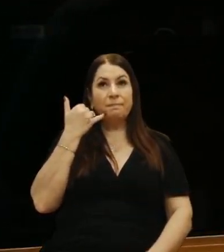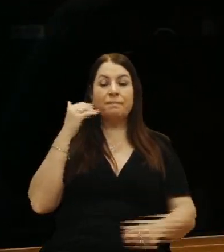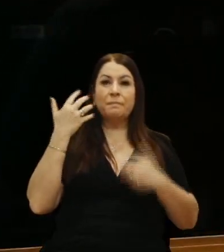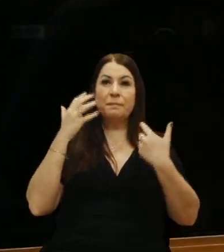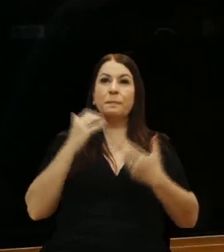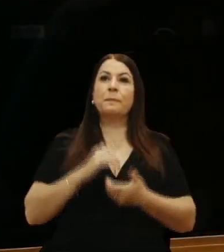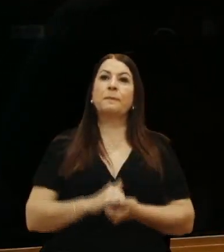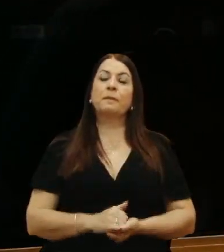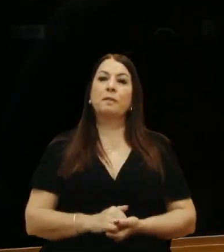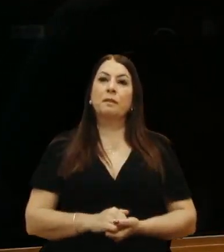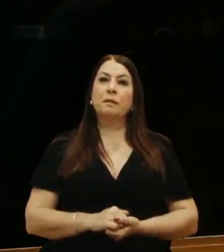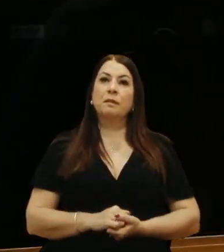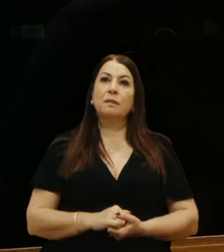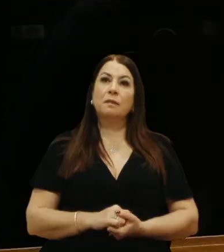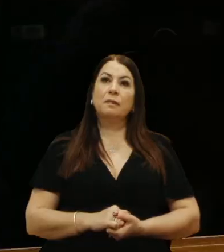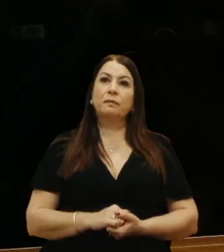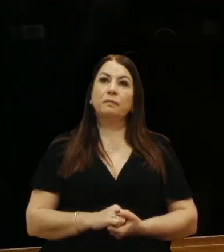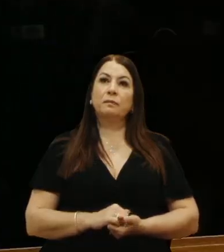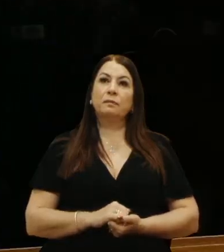parabéns.